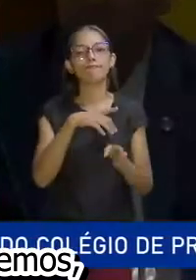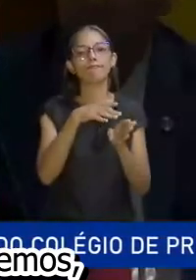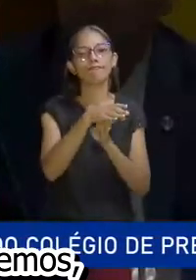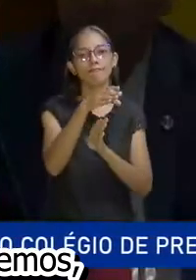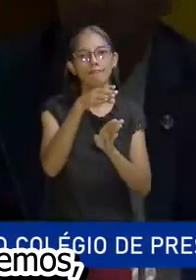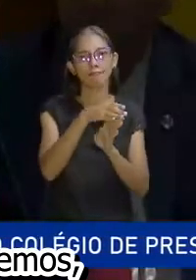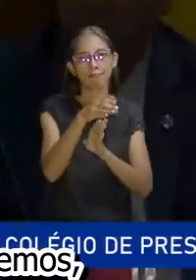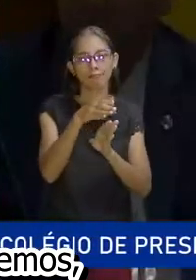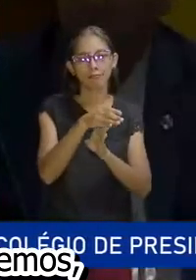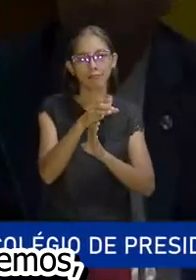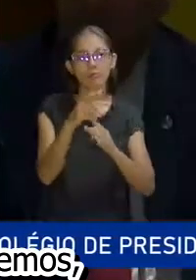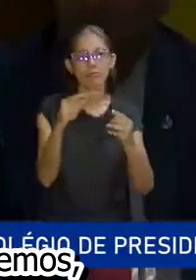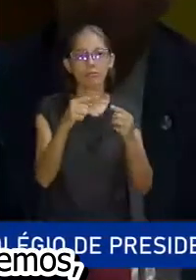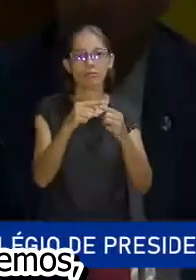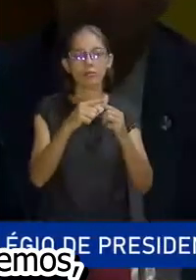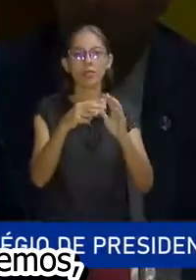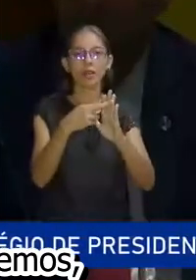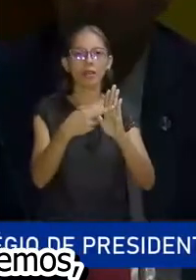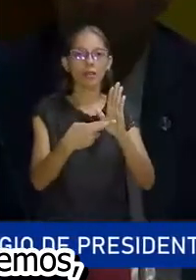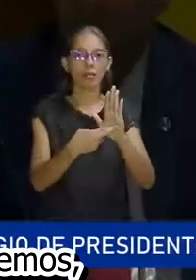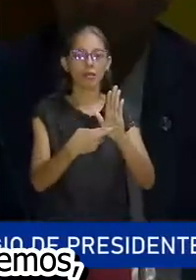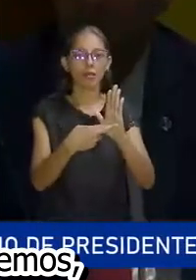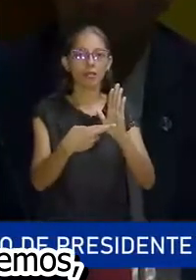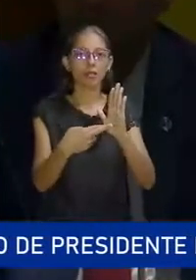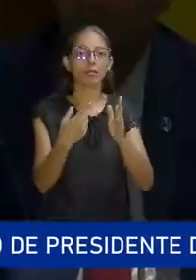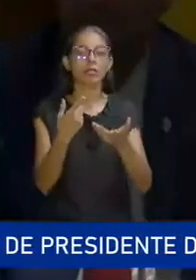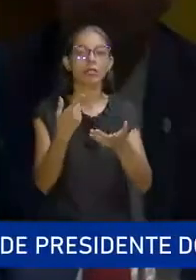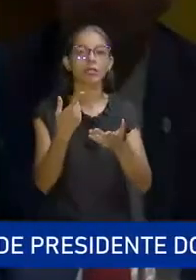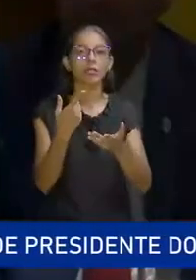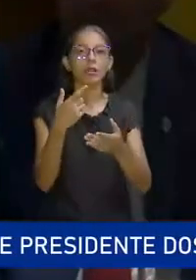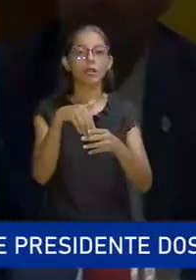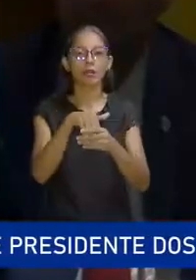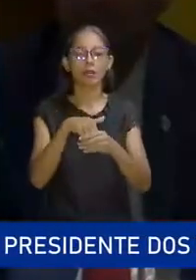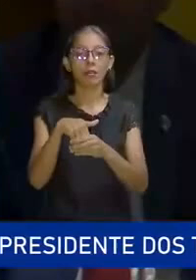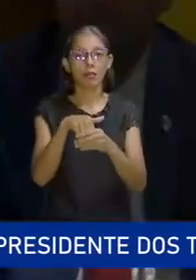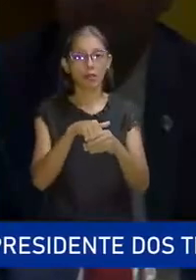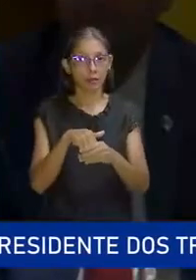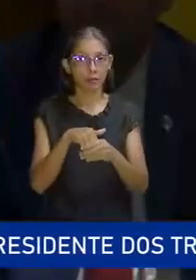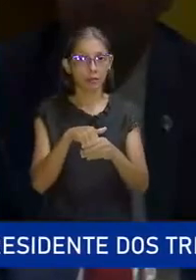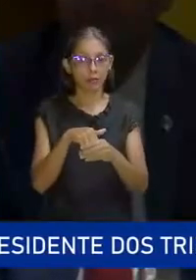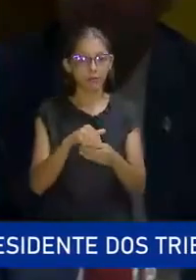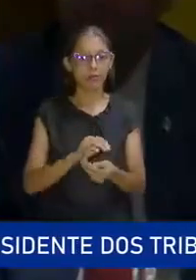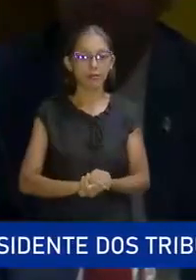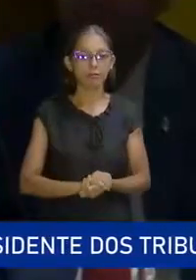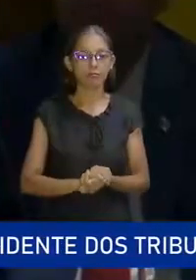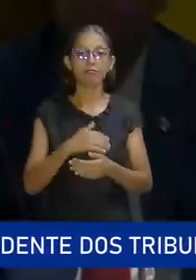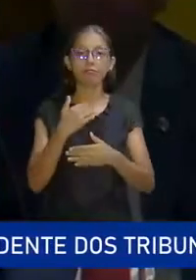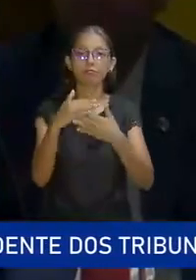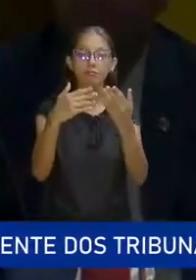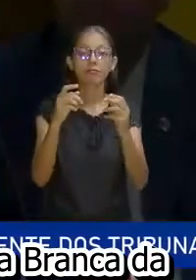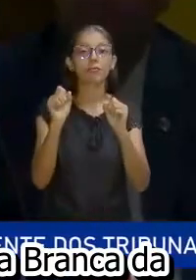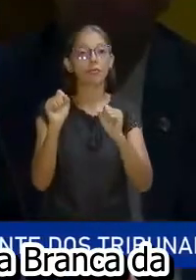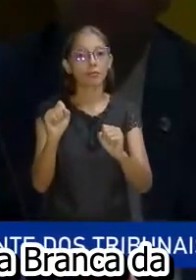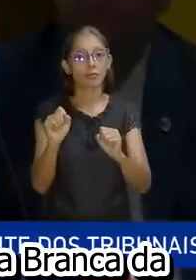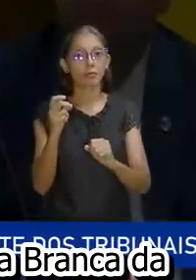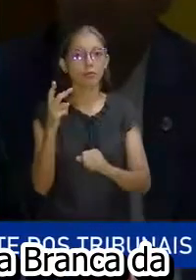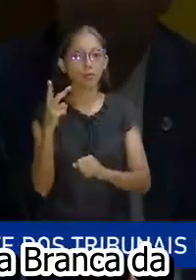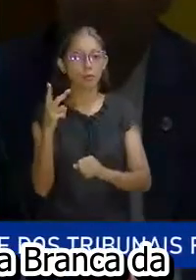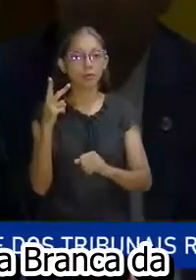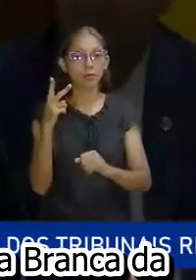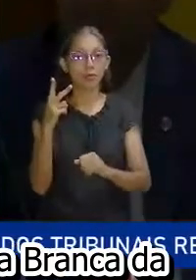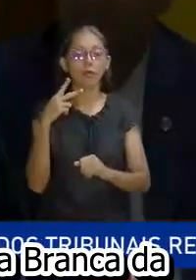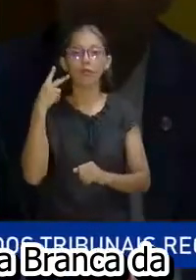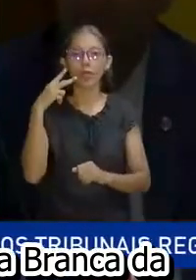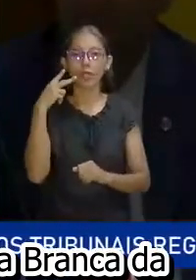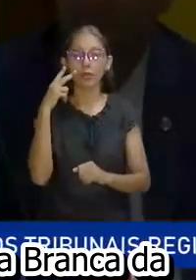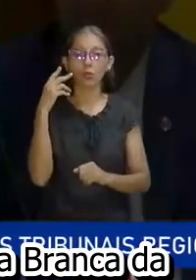orientação das regras eleitorais e provavelmente teremos, dessa comunidade indígena, sairão dois representantes para vereador